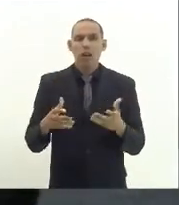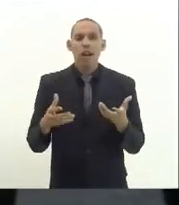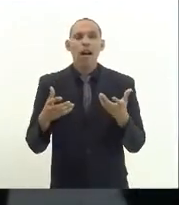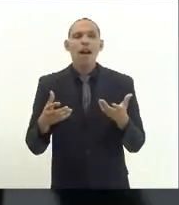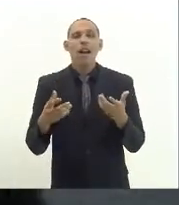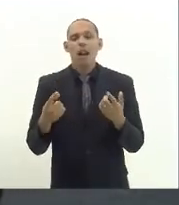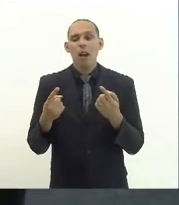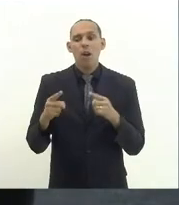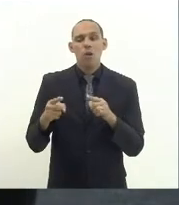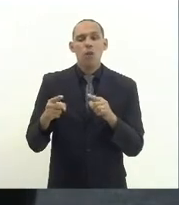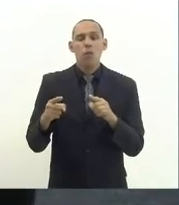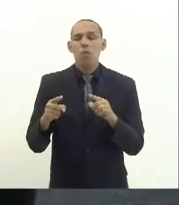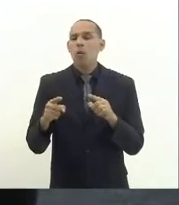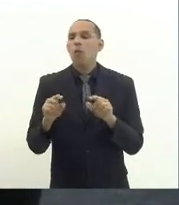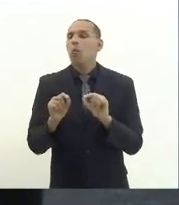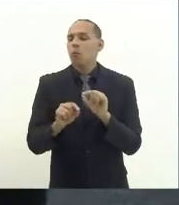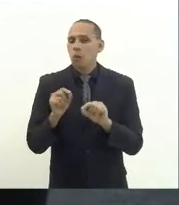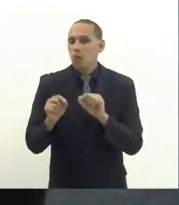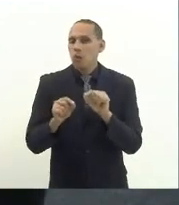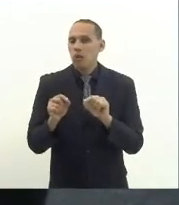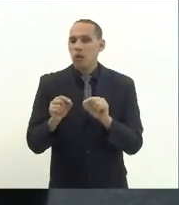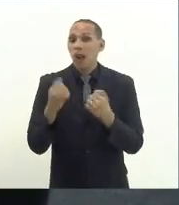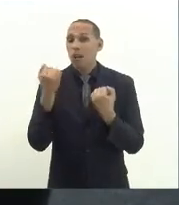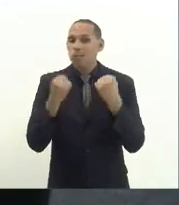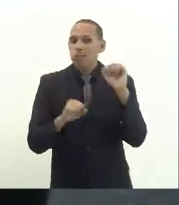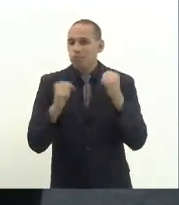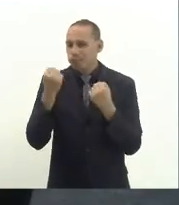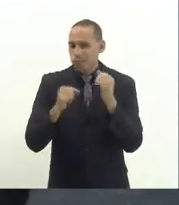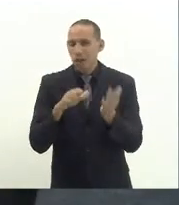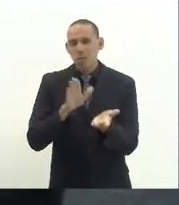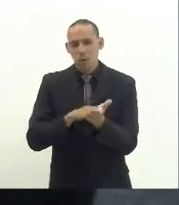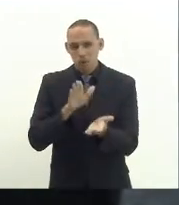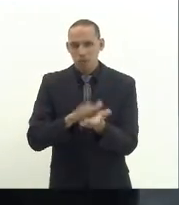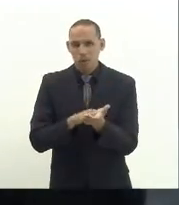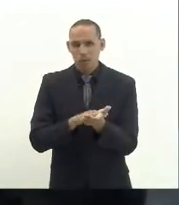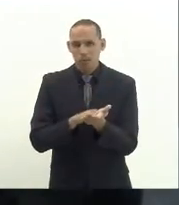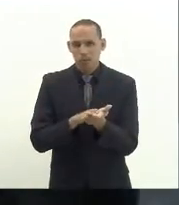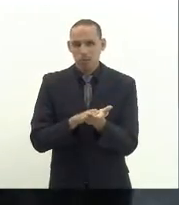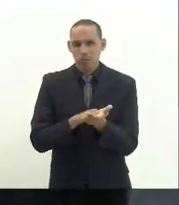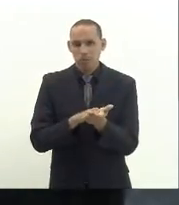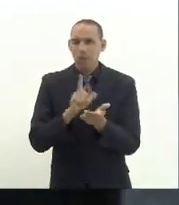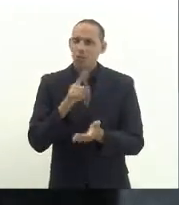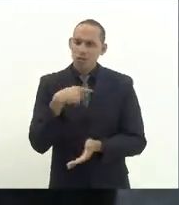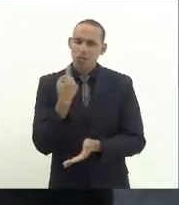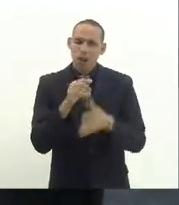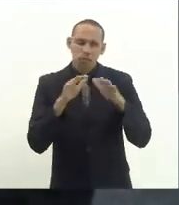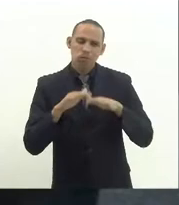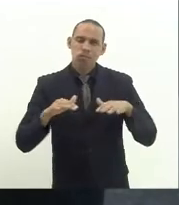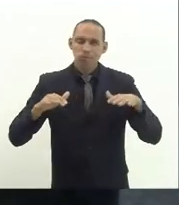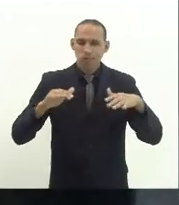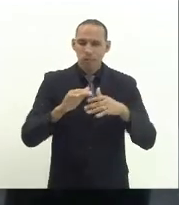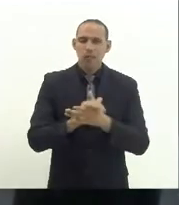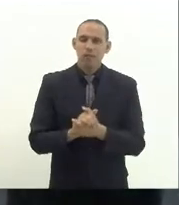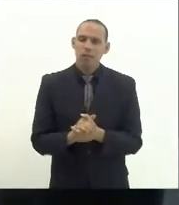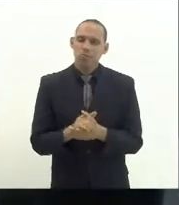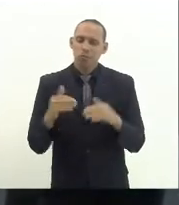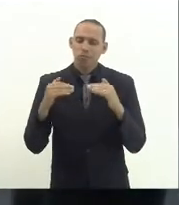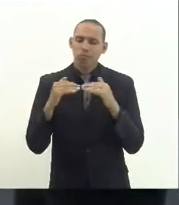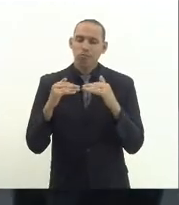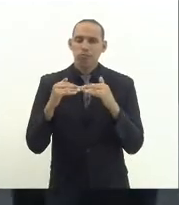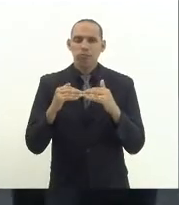deseja combater especificamente é a indústria da multa que todos nós temos